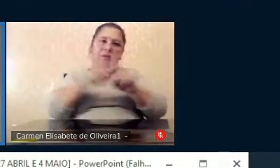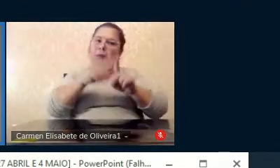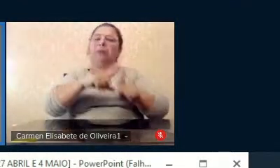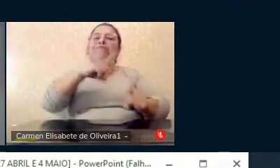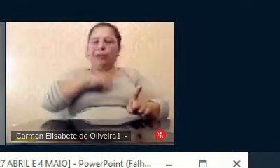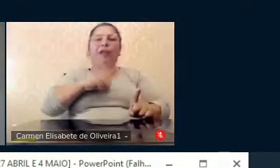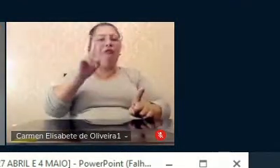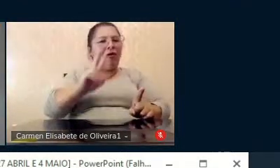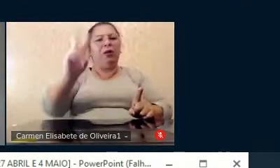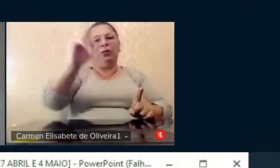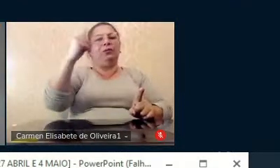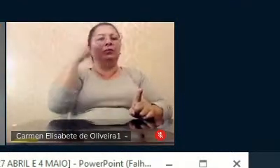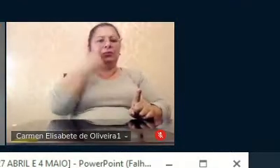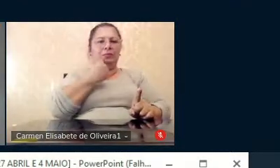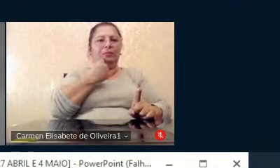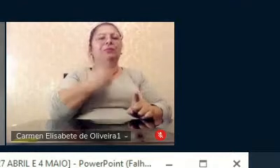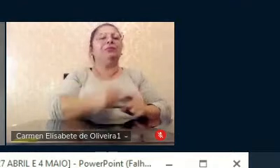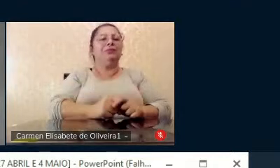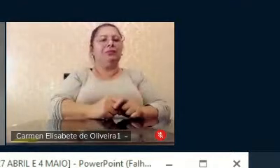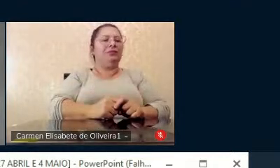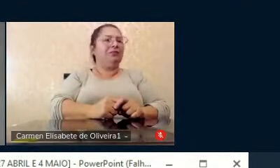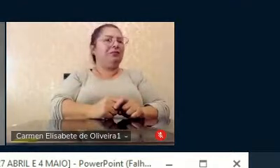eles.